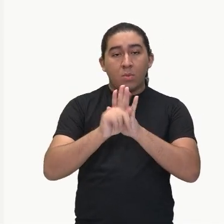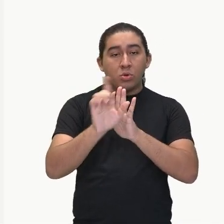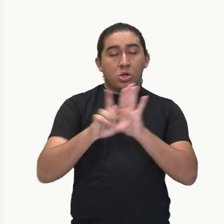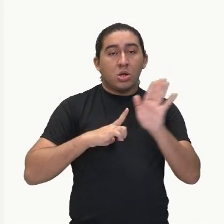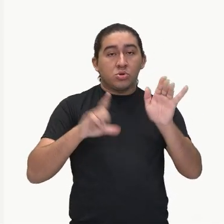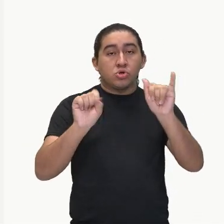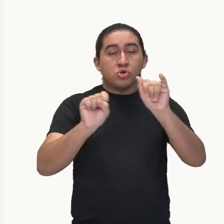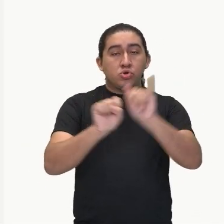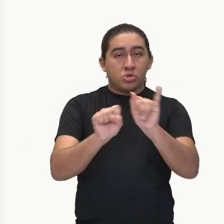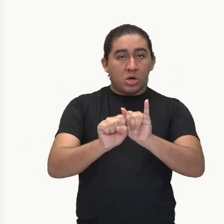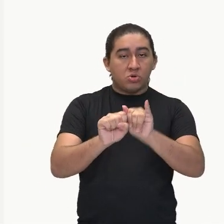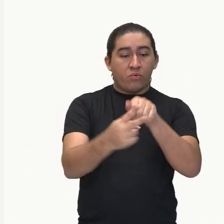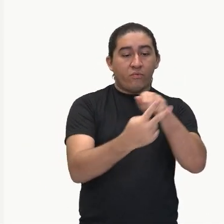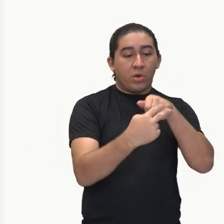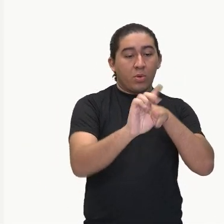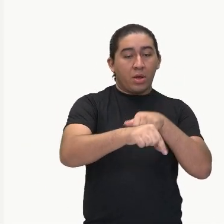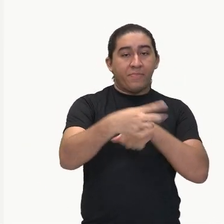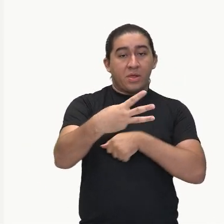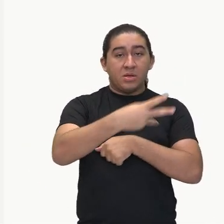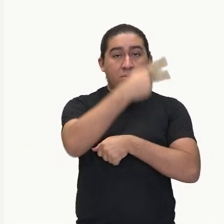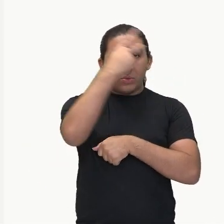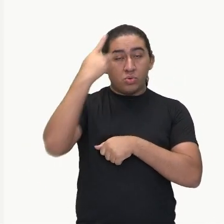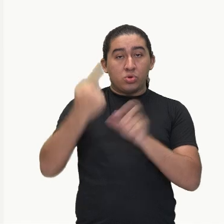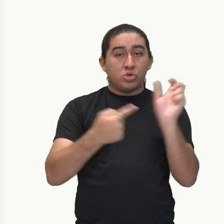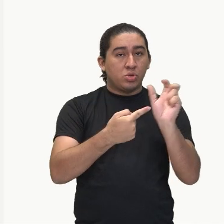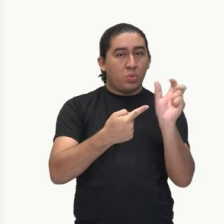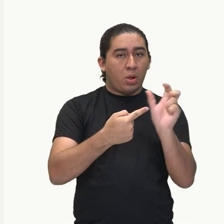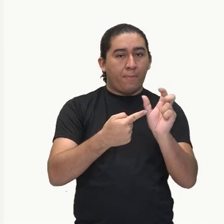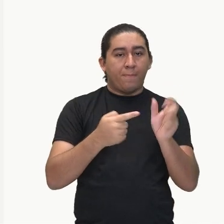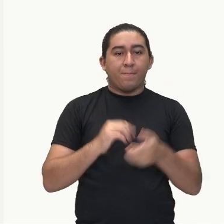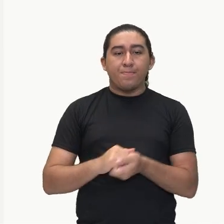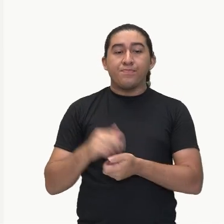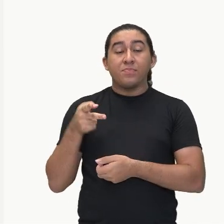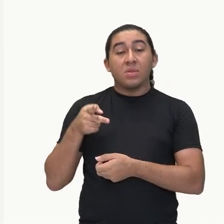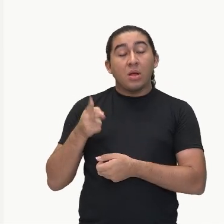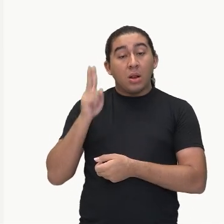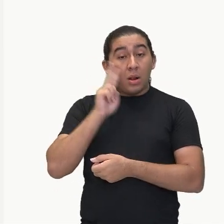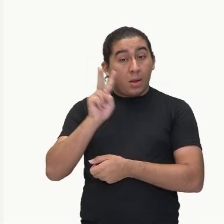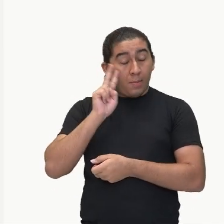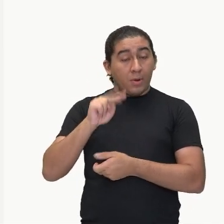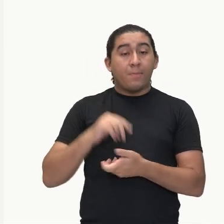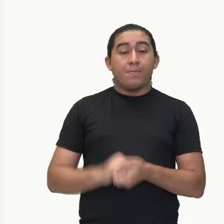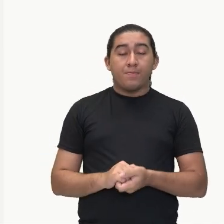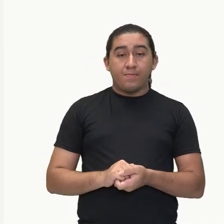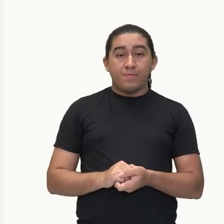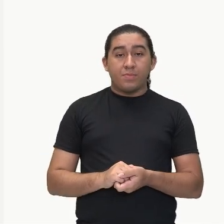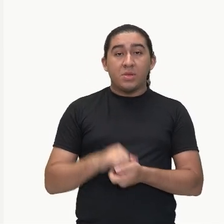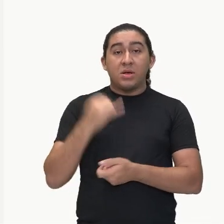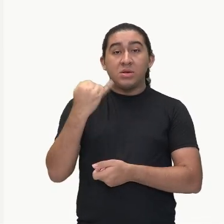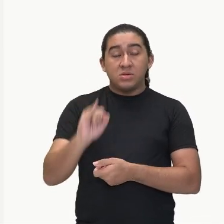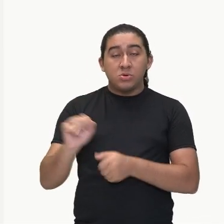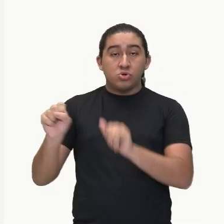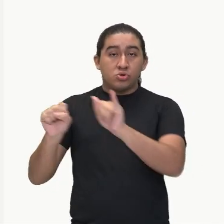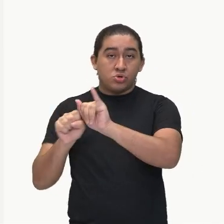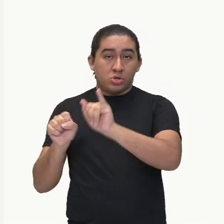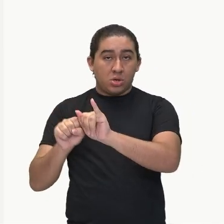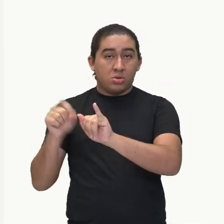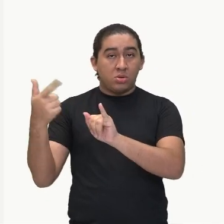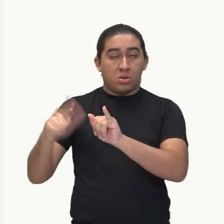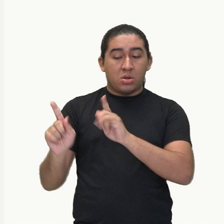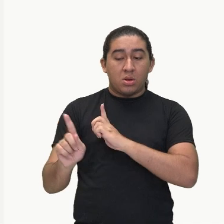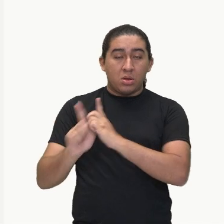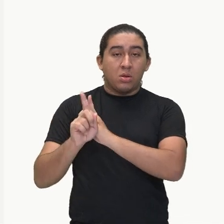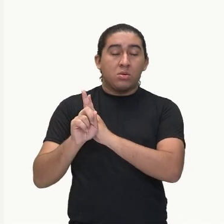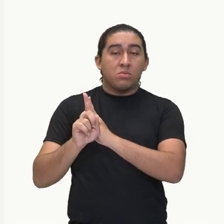na terceira pessoa do singular. Lembra sempre, sujeito indeterminado,